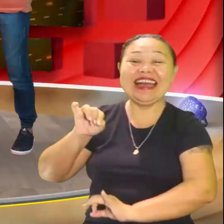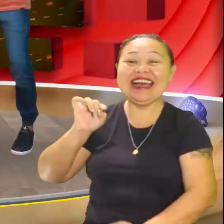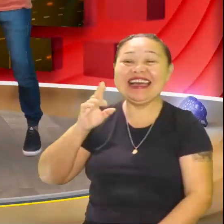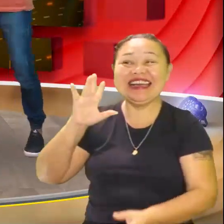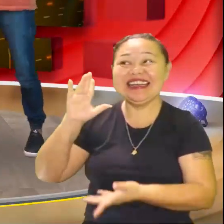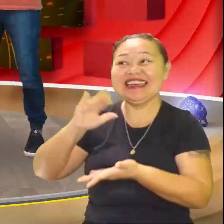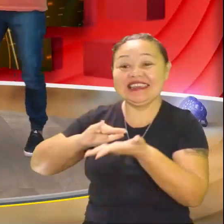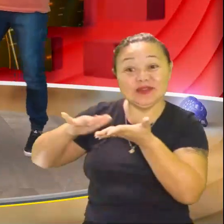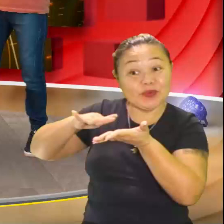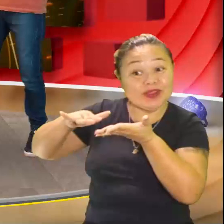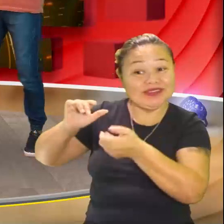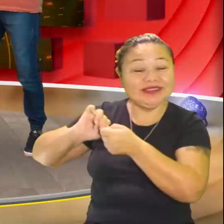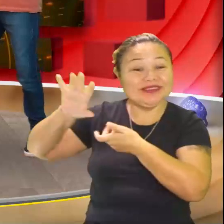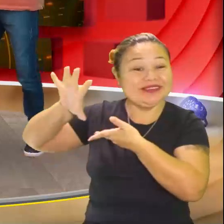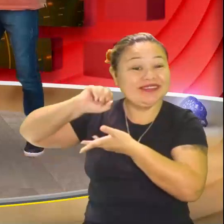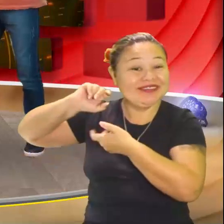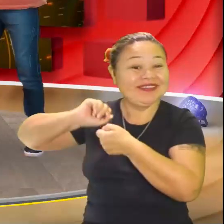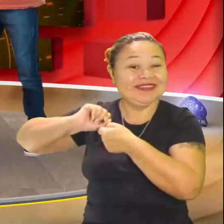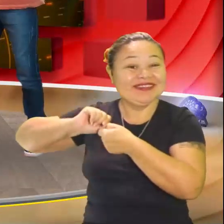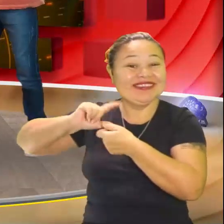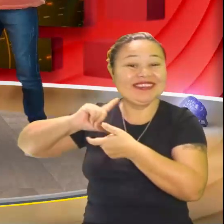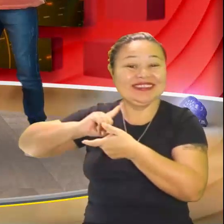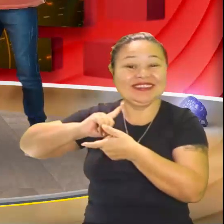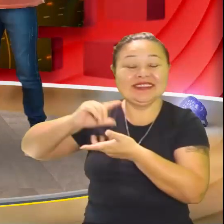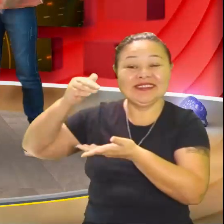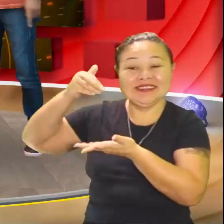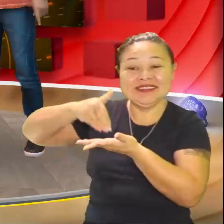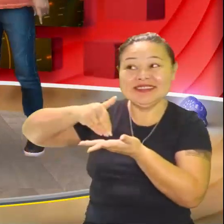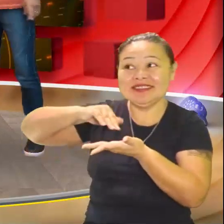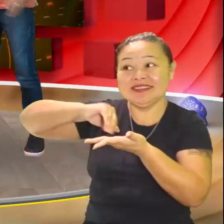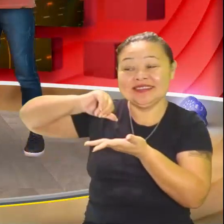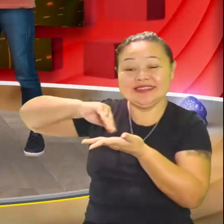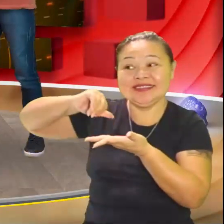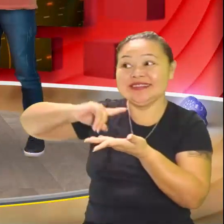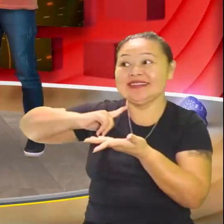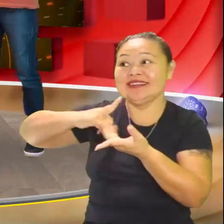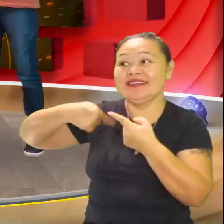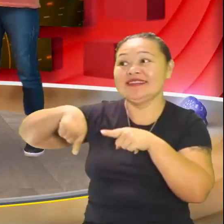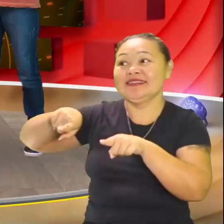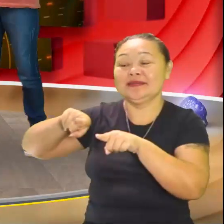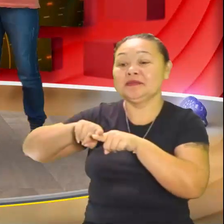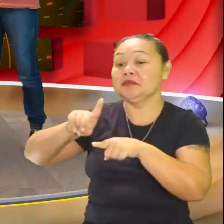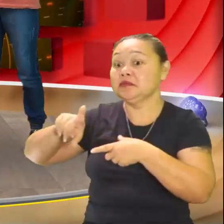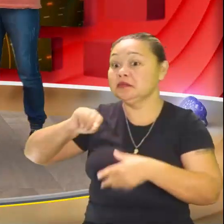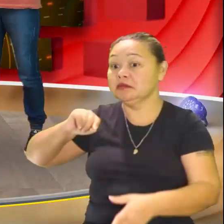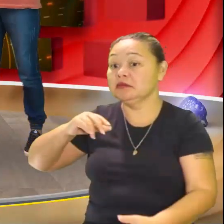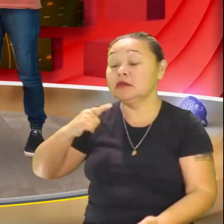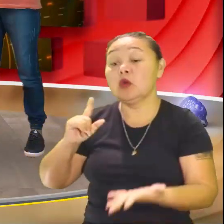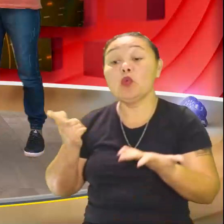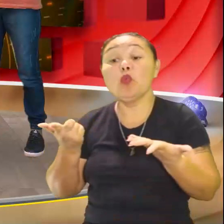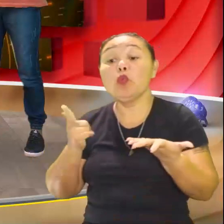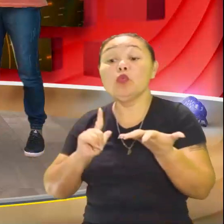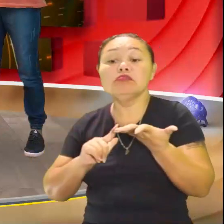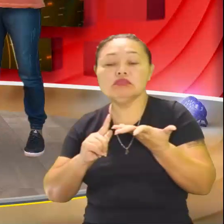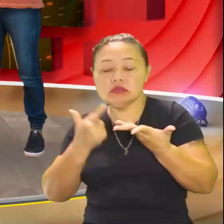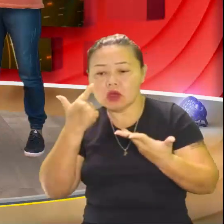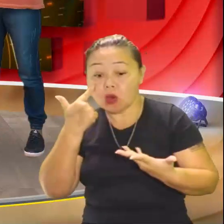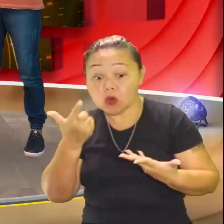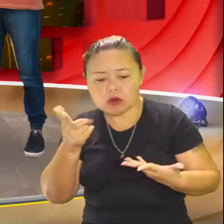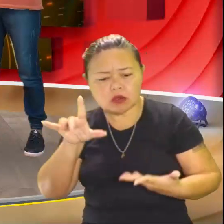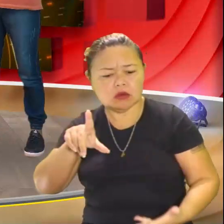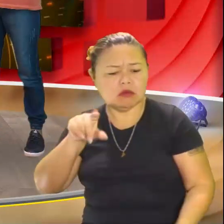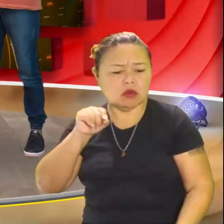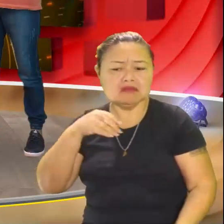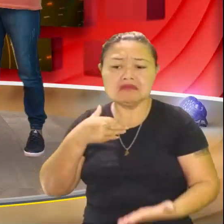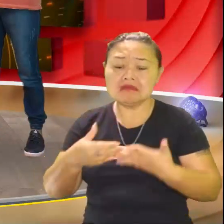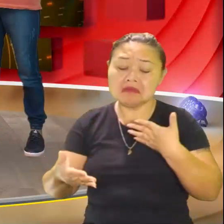Tá. equalizando. Equalizando. E aí o aluno O grava som. essa última, marca essa última e fala assim, não, eu chutei. Qual o critério do chute? Olhou e